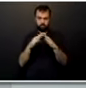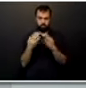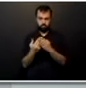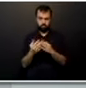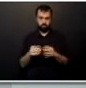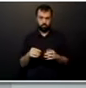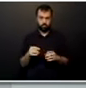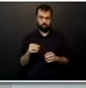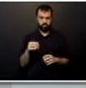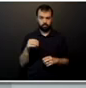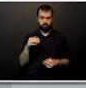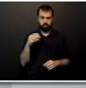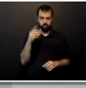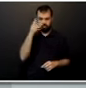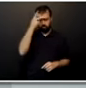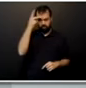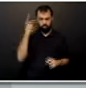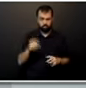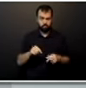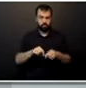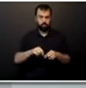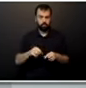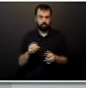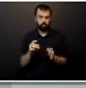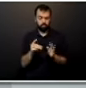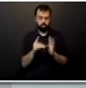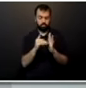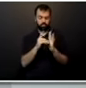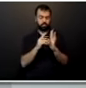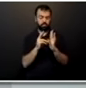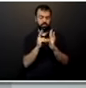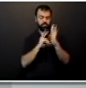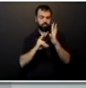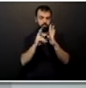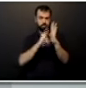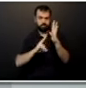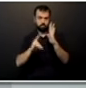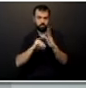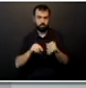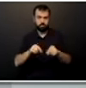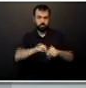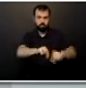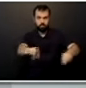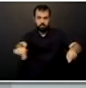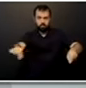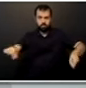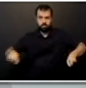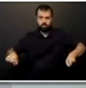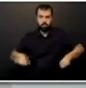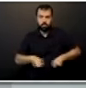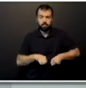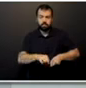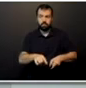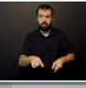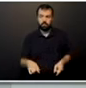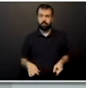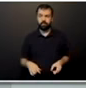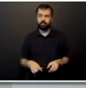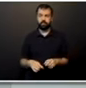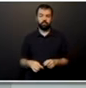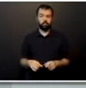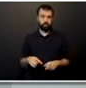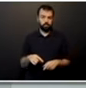cada 4cm equivalem a cinco metros 4cm